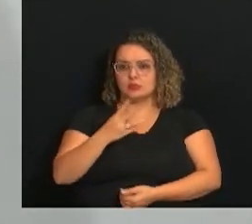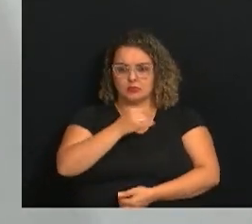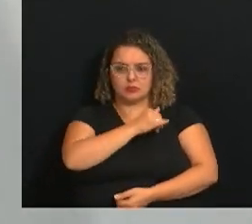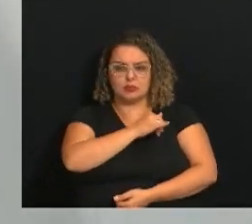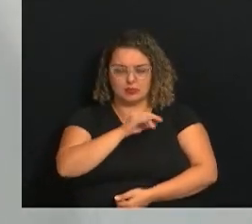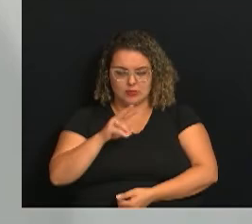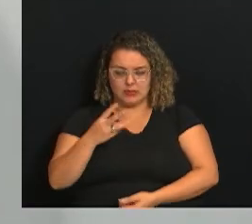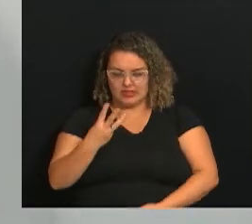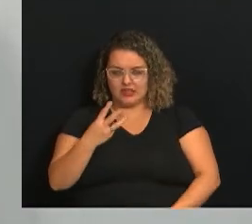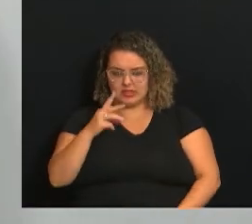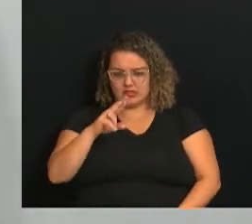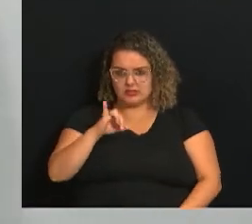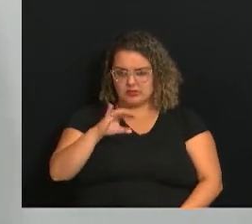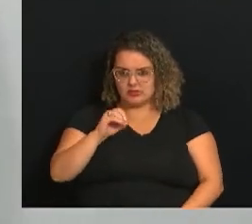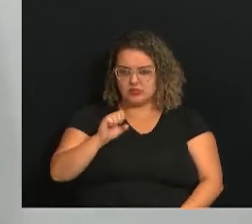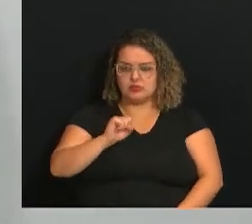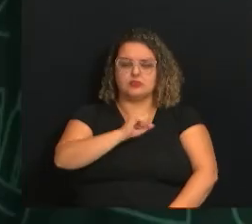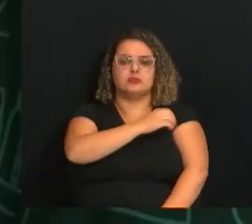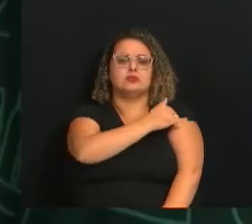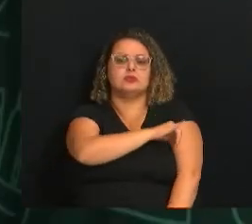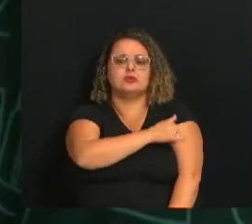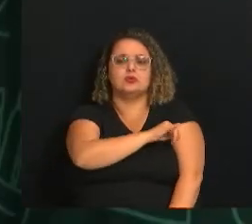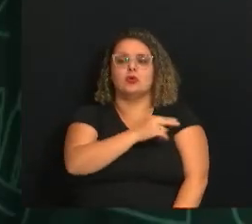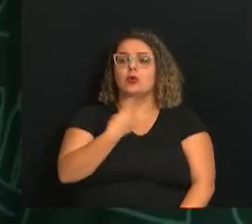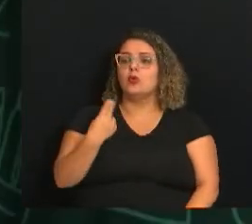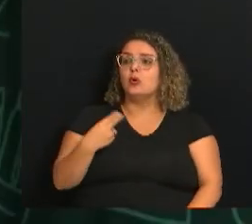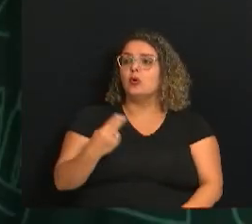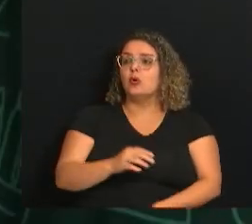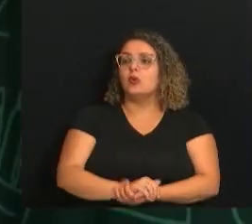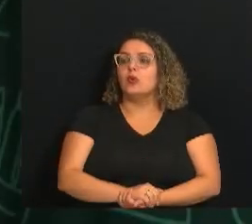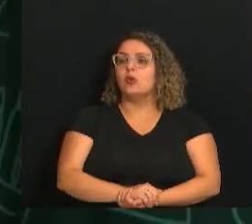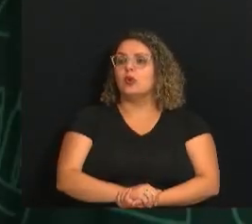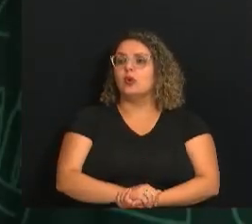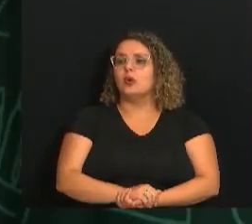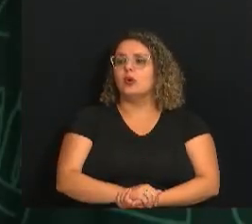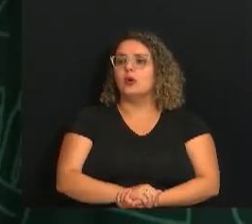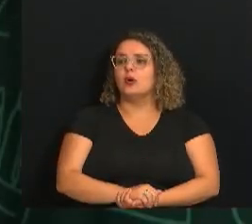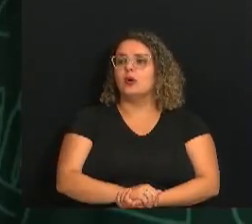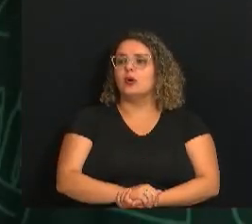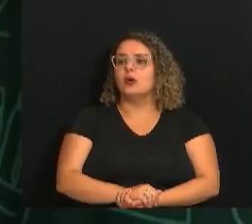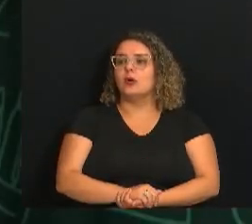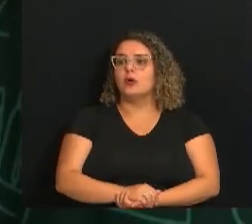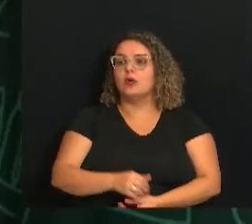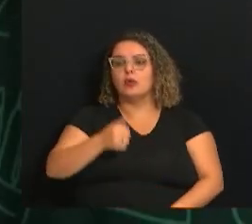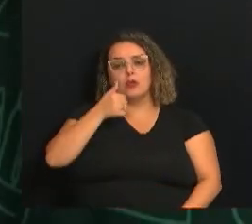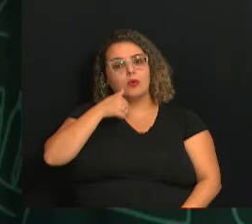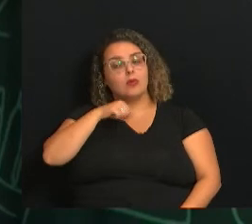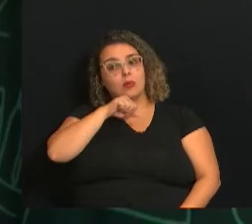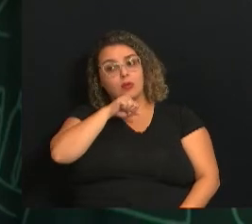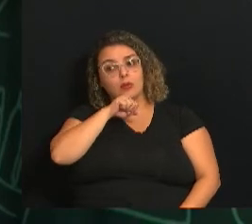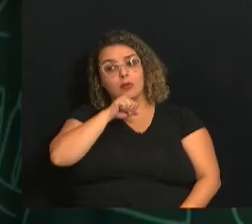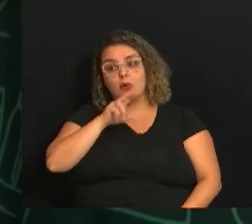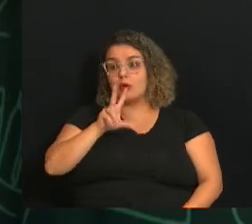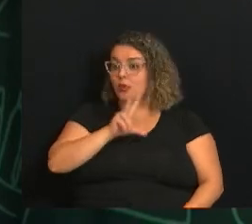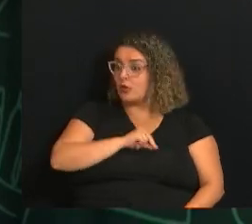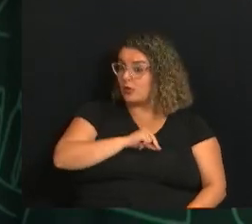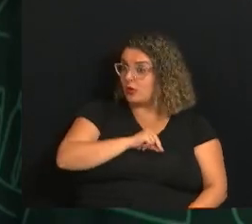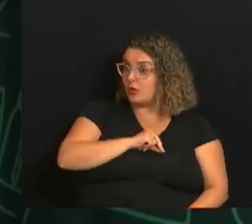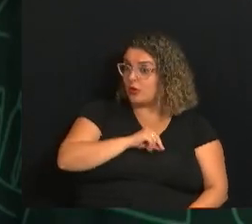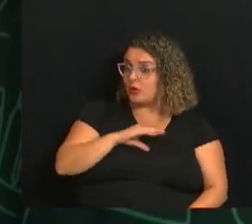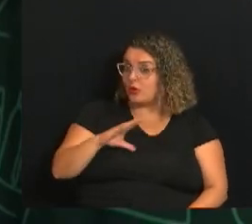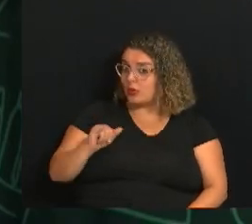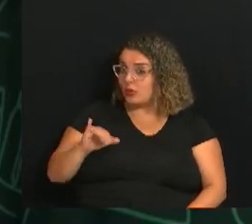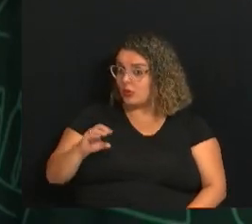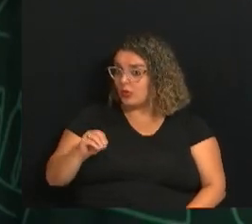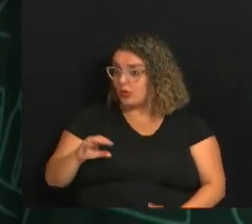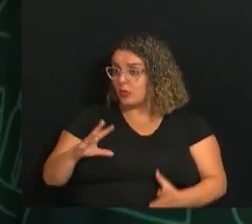aula sai com o nomezinho das crianças. E saíram, aí minha mãe falou comigo, falou, nossa, o Caio que escreveu nas camisas de todo mundo.